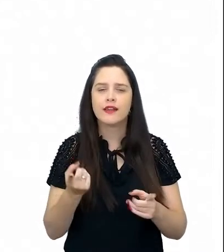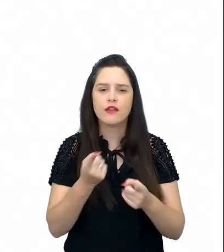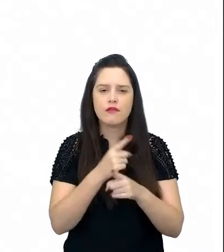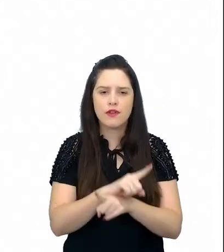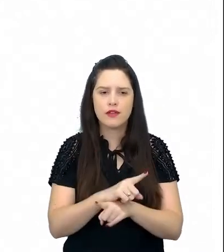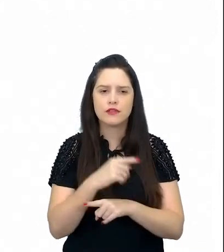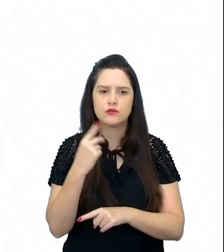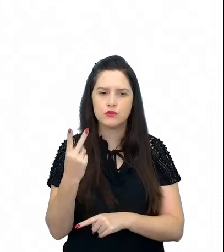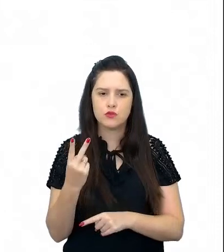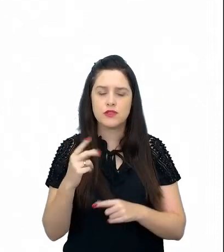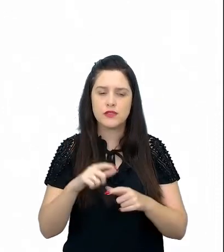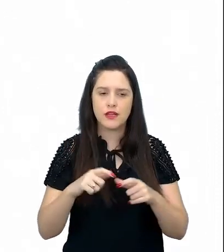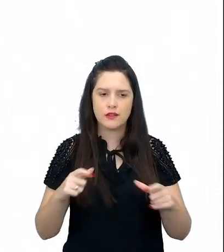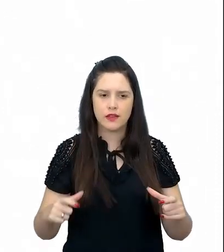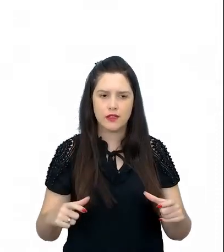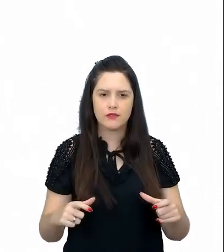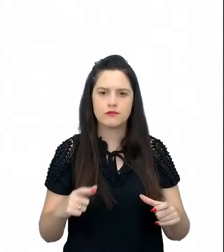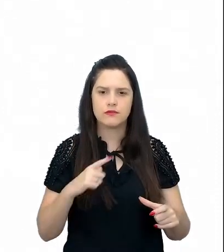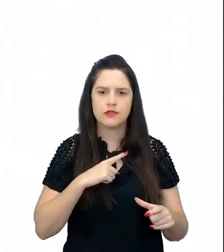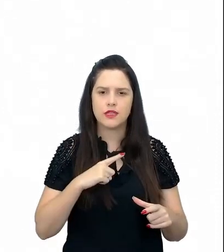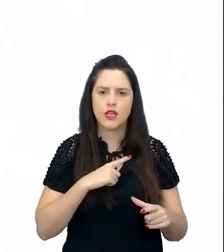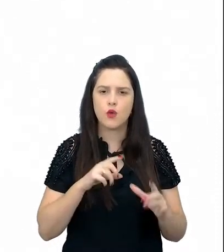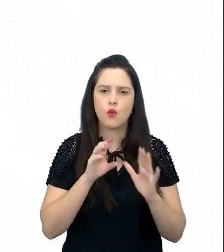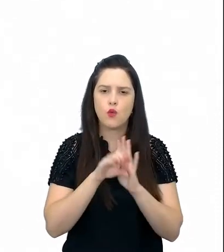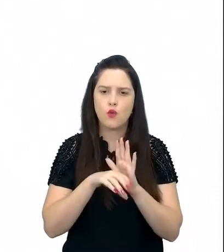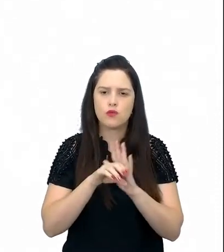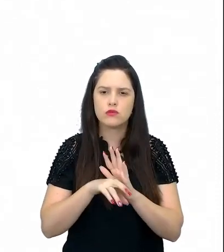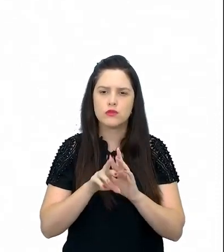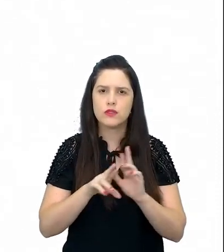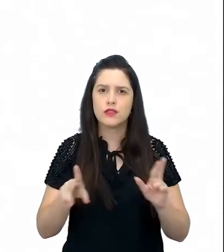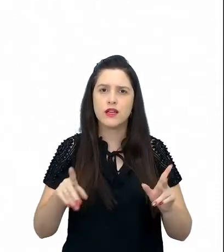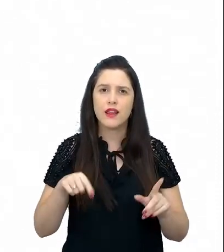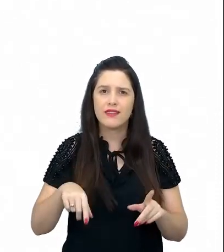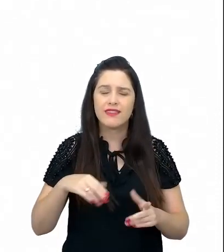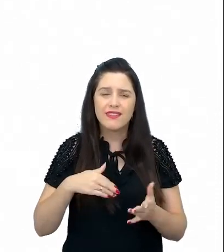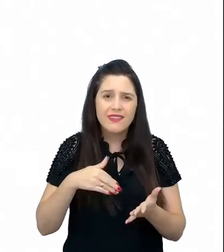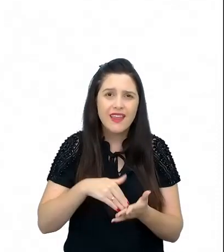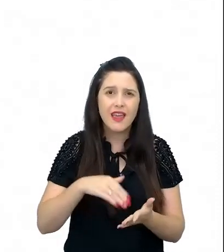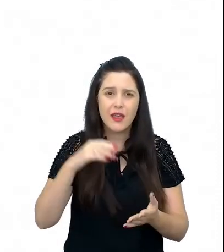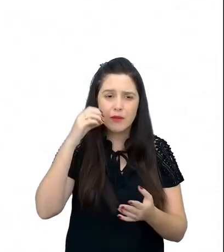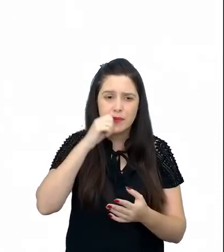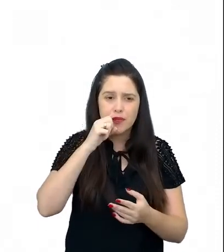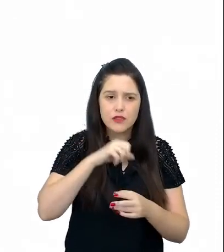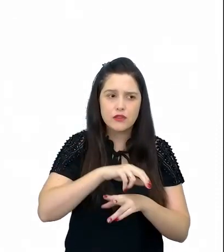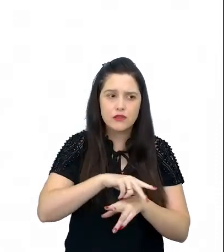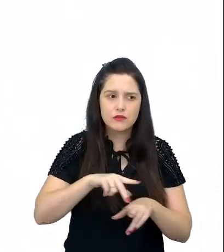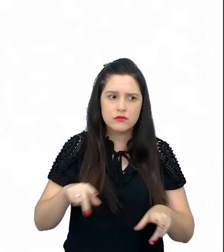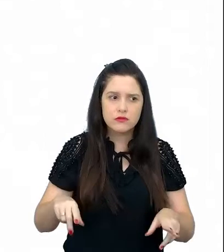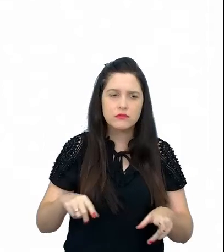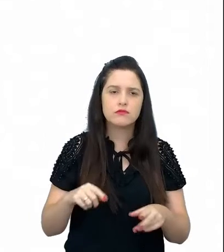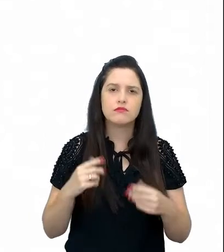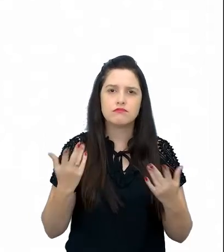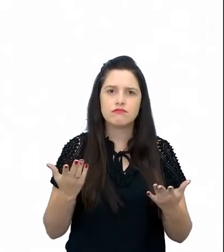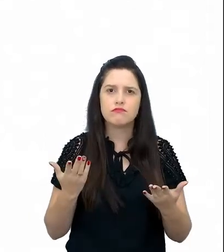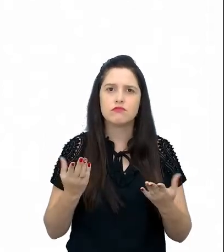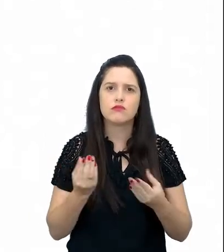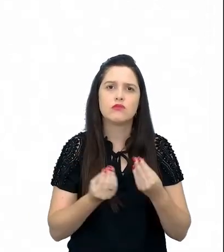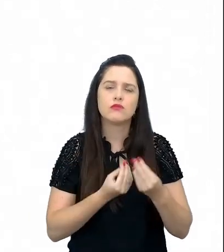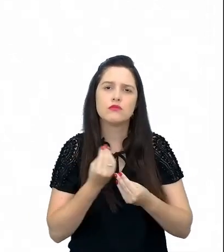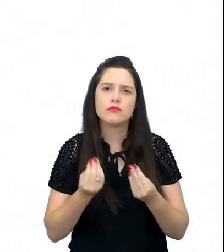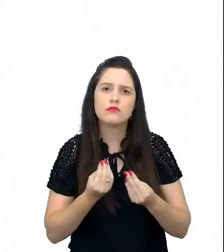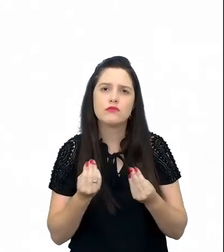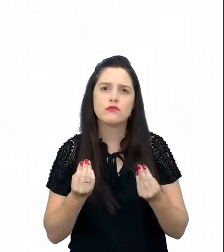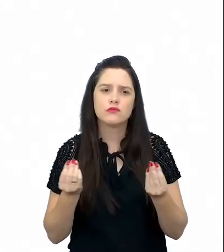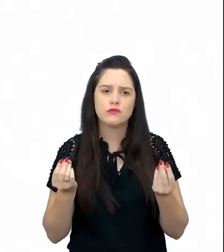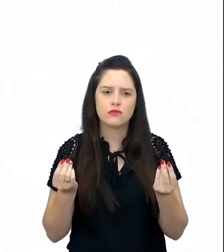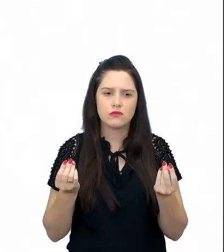interessante. Será que o nosso aluno ele consegue ver aquelas grandezas que eu tenho? Eu vou na padaria, eu compro um pãozinho, eu pago tanto. Se eu compro dois pãezinhos, eu